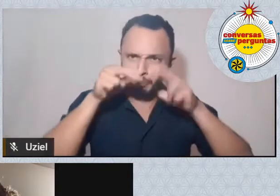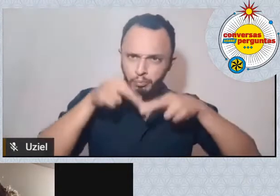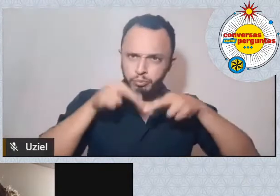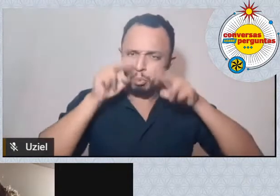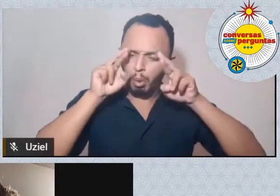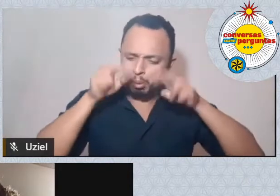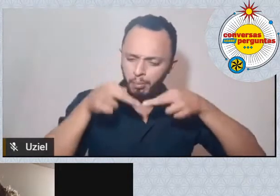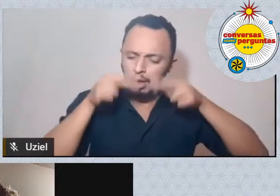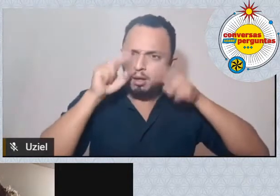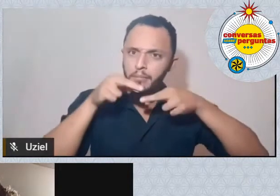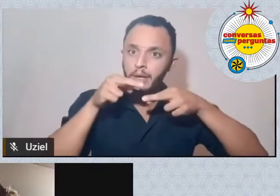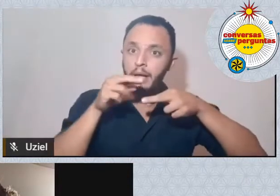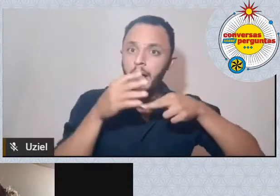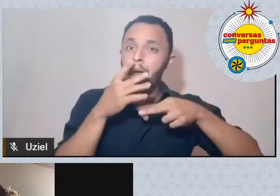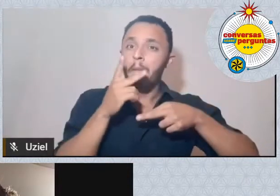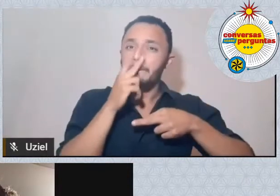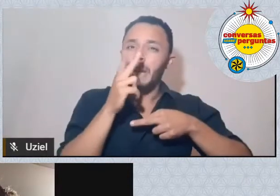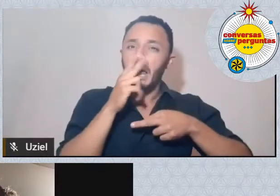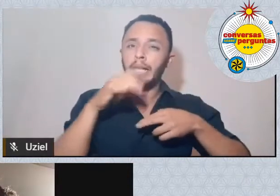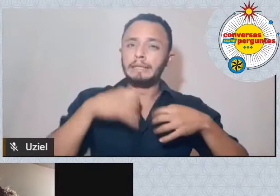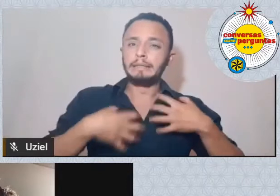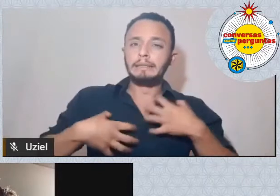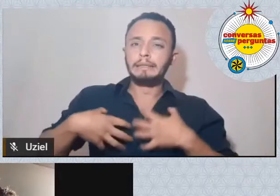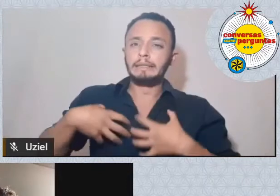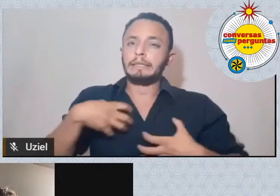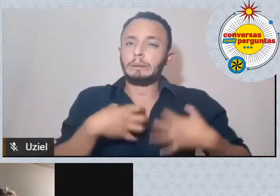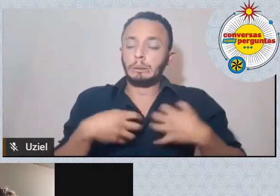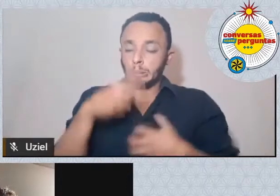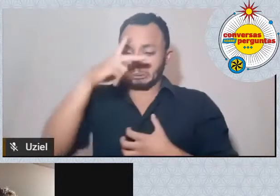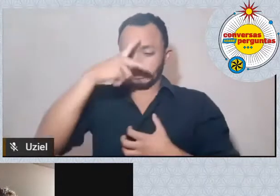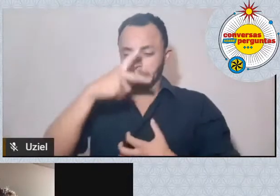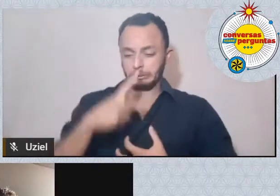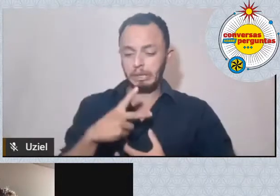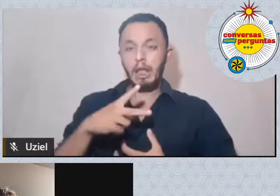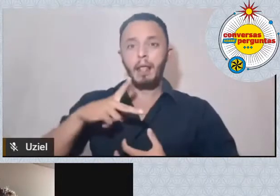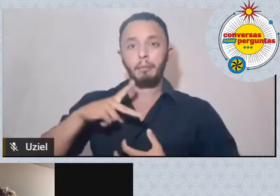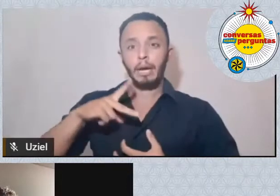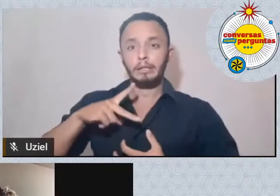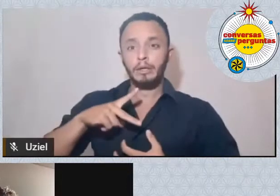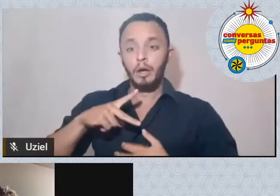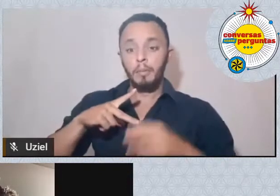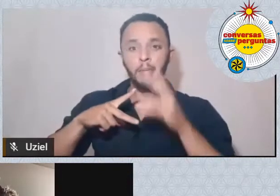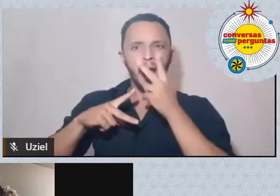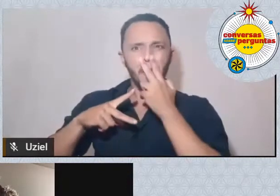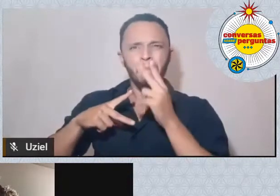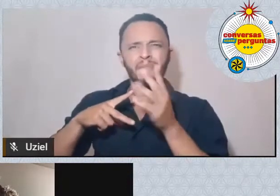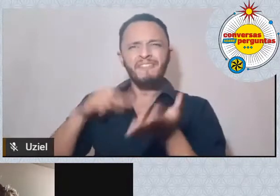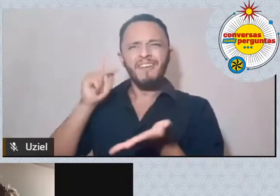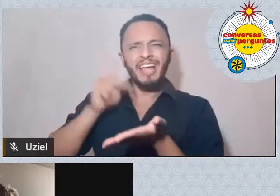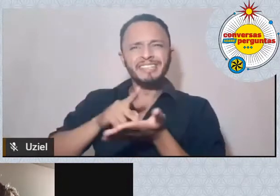na prática parecem contribuir para uma maior desorganização ou desagregação do coletivo?